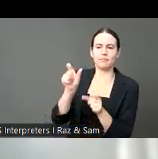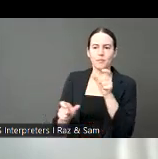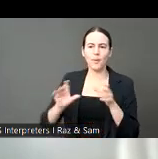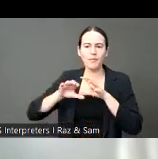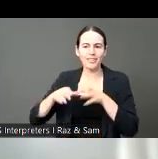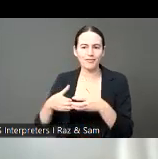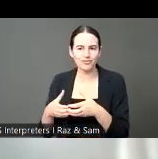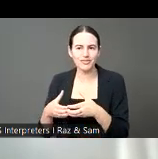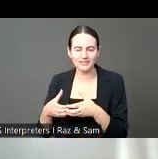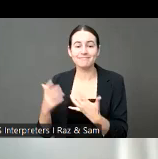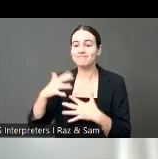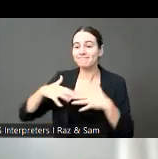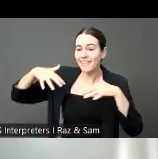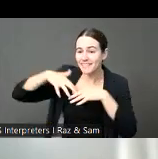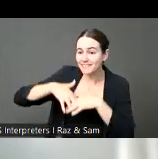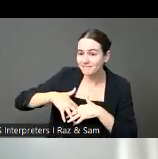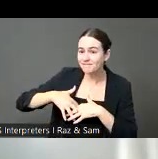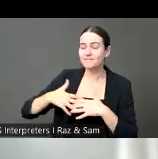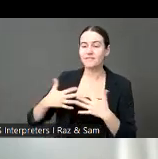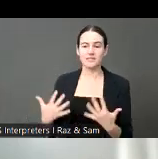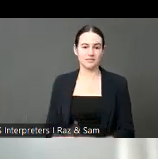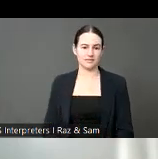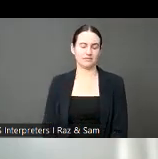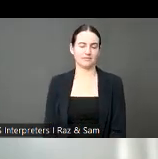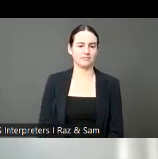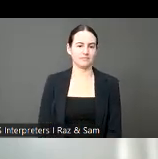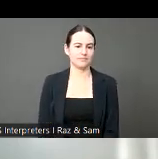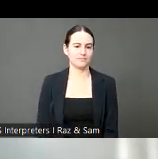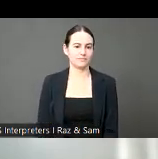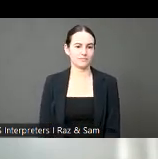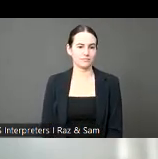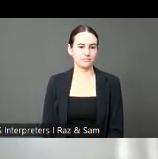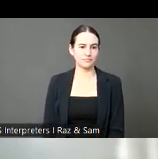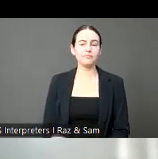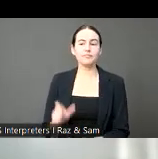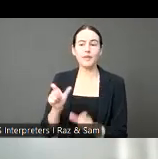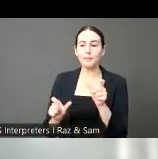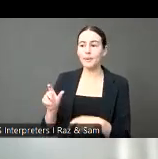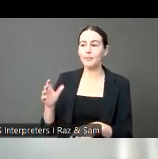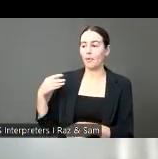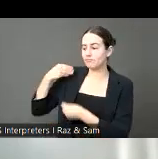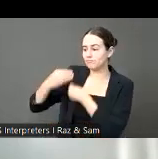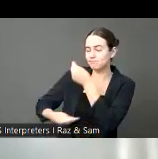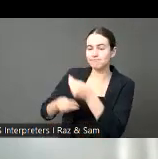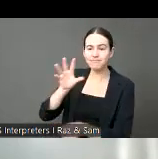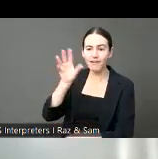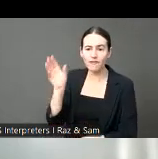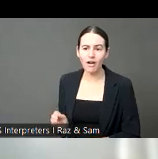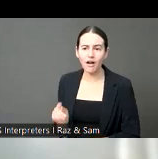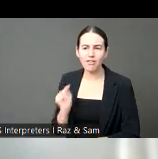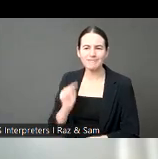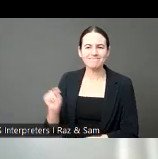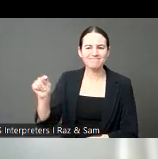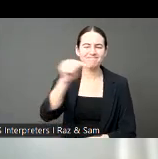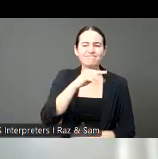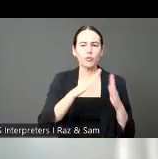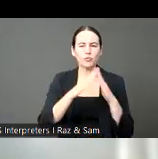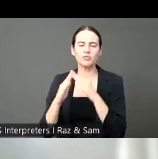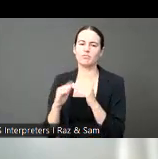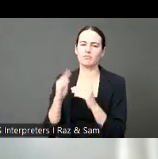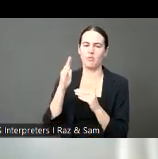comunidade LGBTQIA+. Essas doenças também apresentam uma